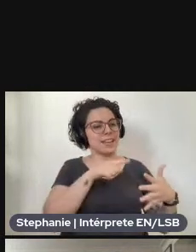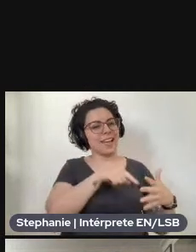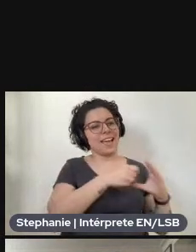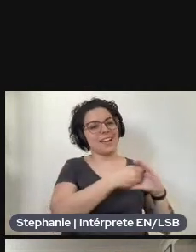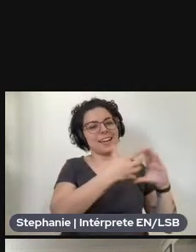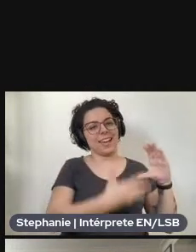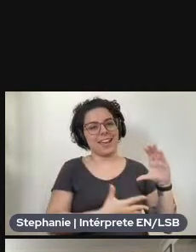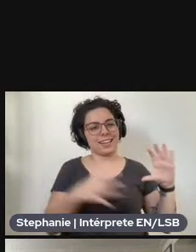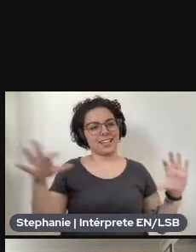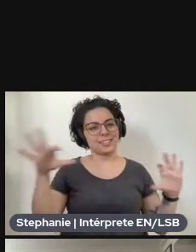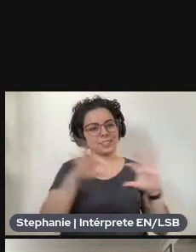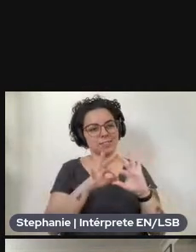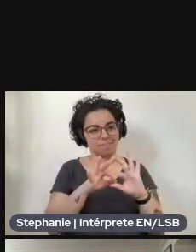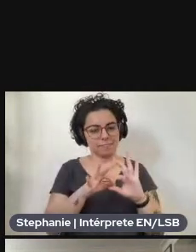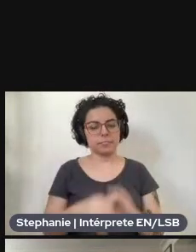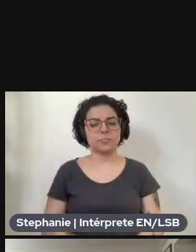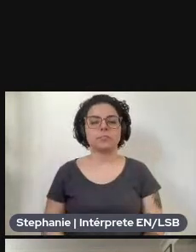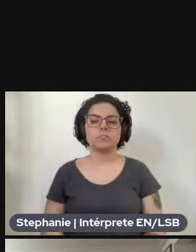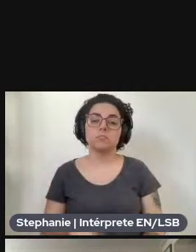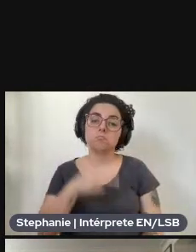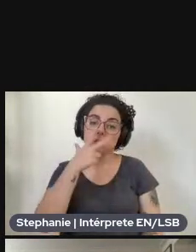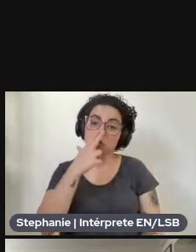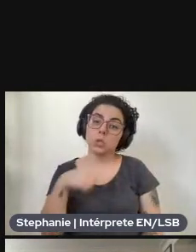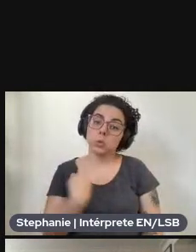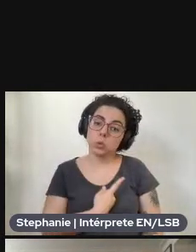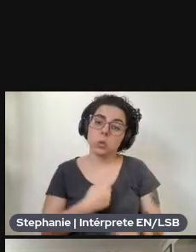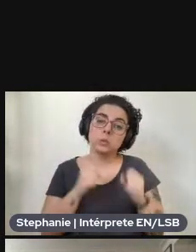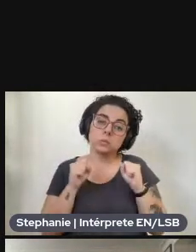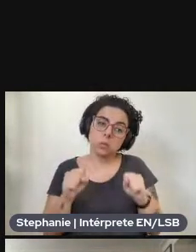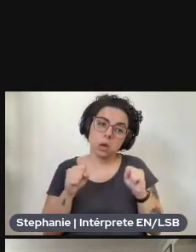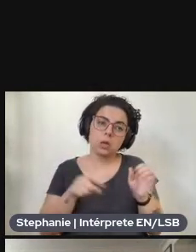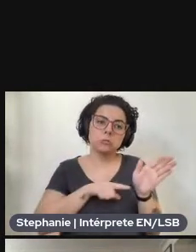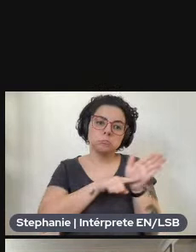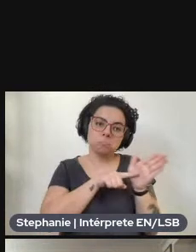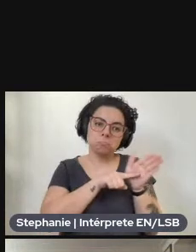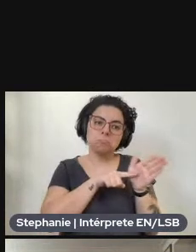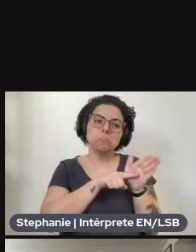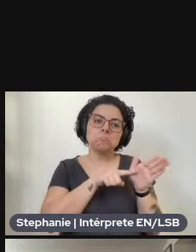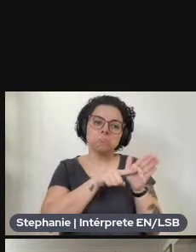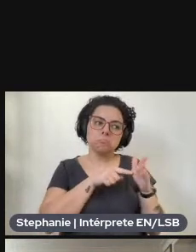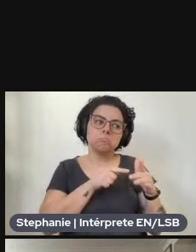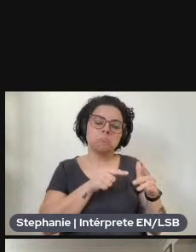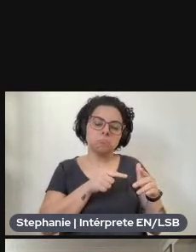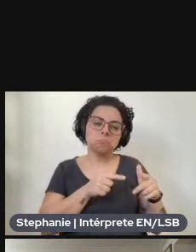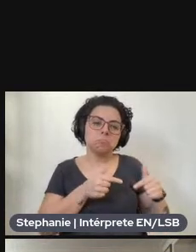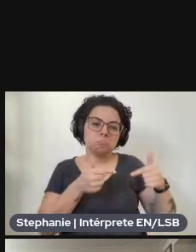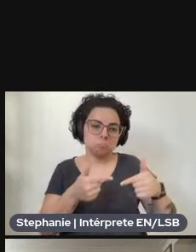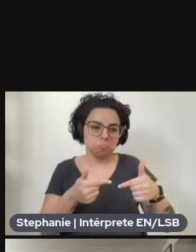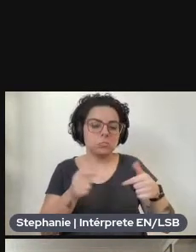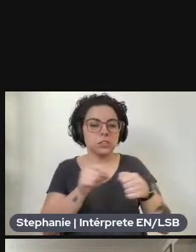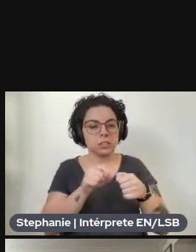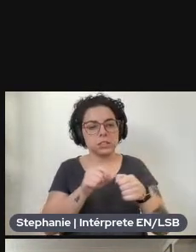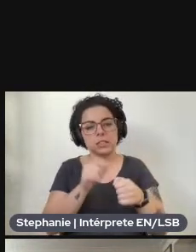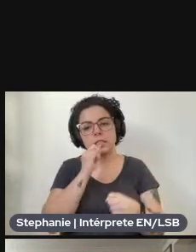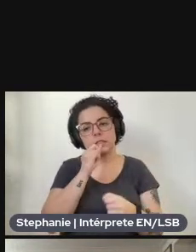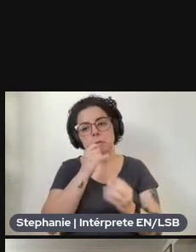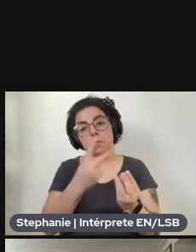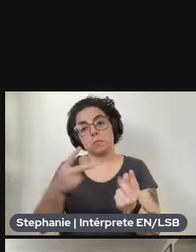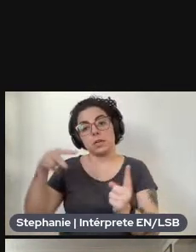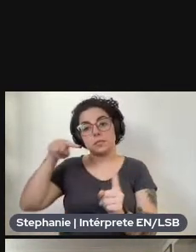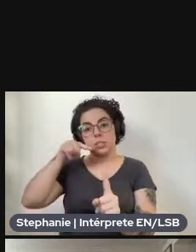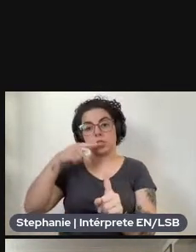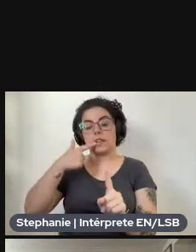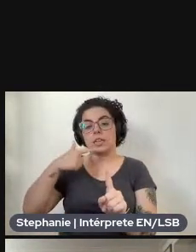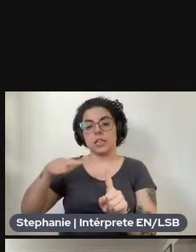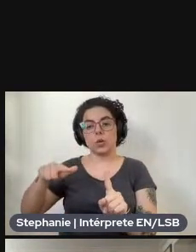que poderemos fazer, e poderemos fazê-lo quer na perspectiva, digamos assim, da linguística sistémica ou funcional,